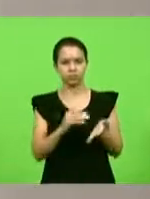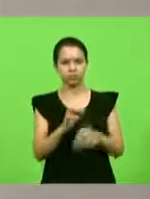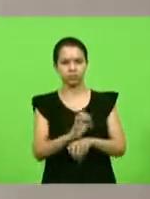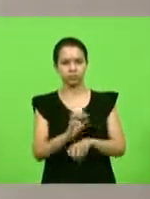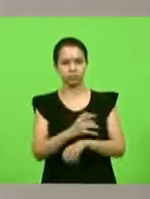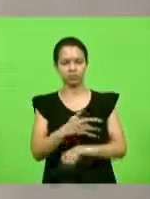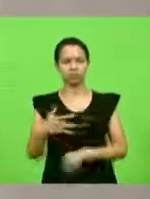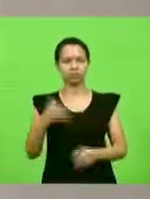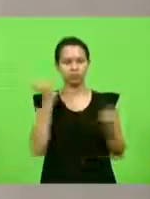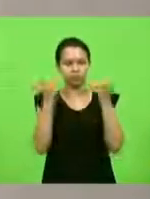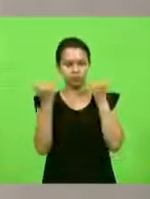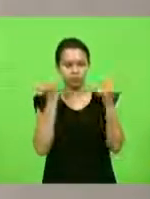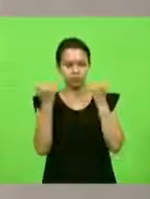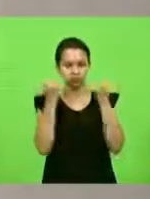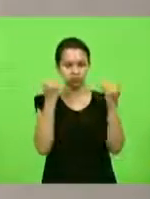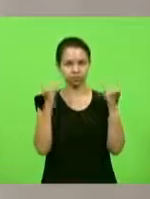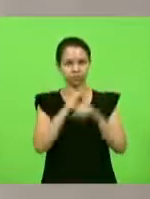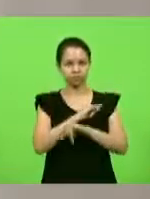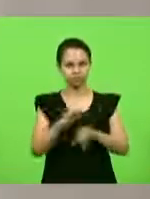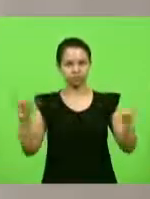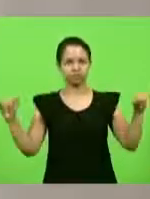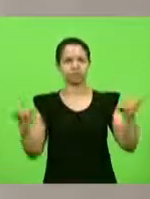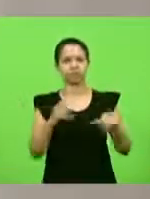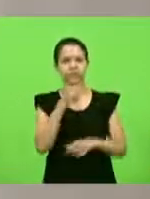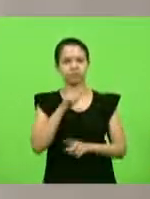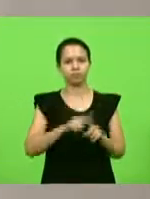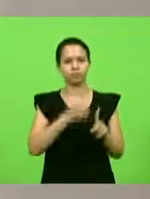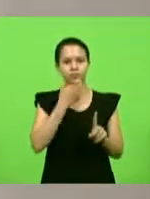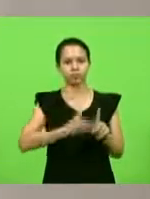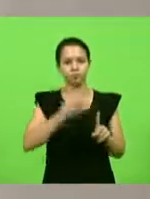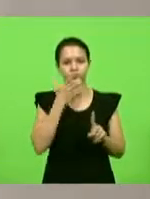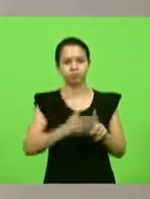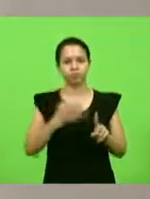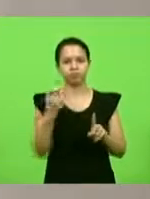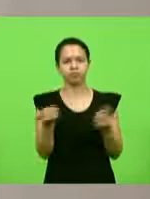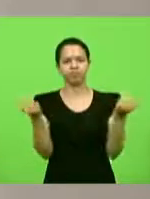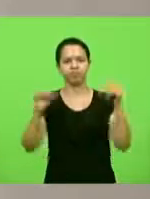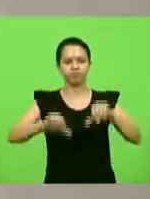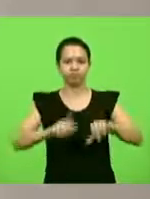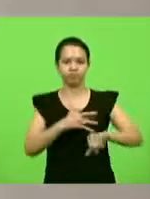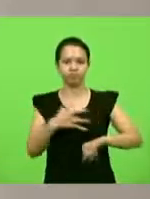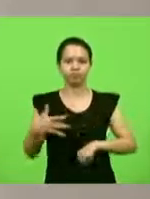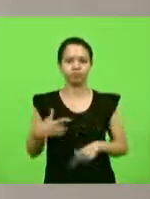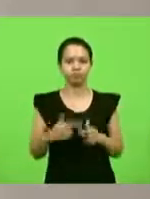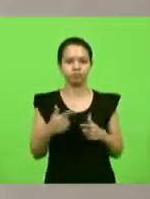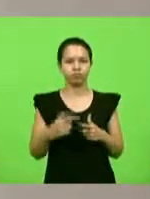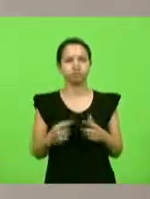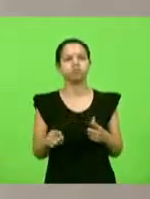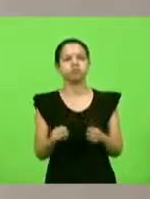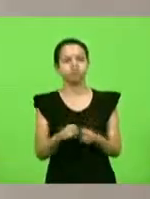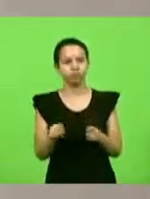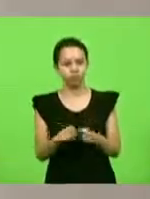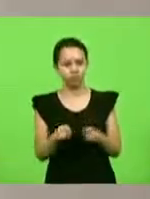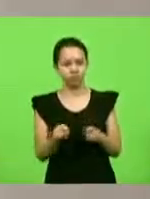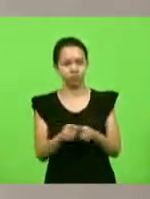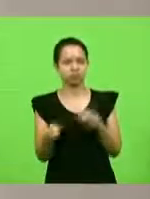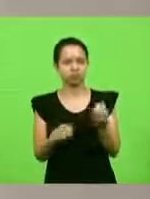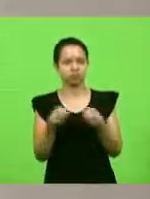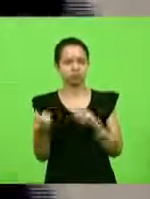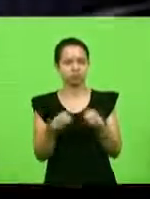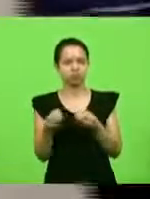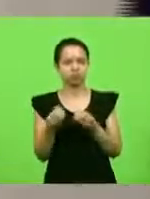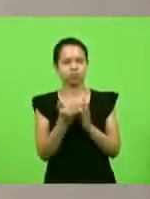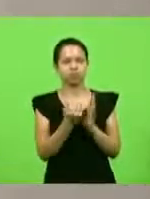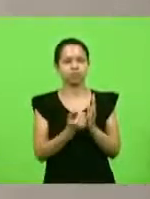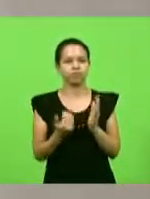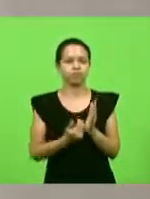informações acerca do alerta feito em dezembro sobre o colapso na saúde, bem como medidas que foram tomadas a partir deste alerta, em discussão.